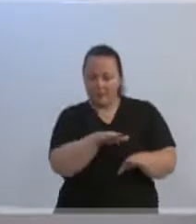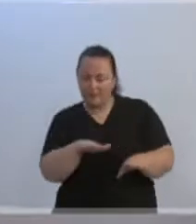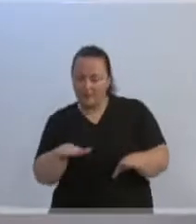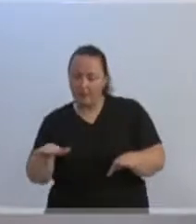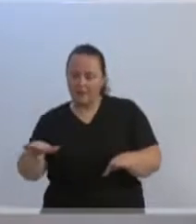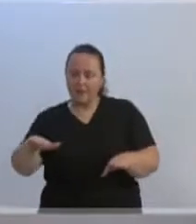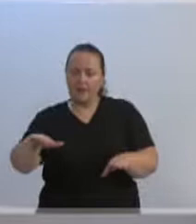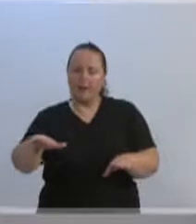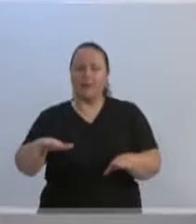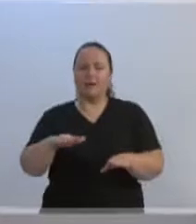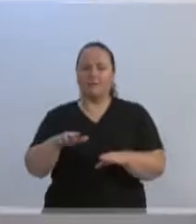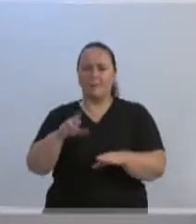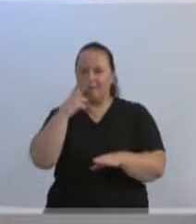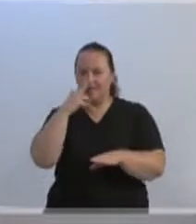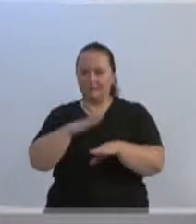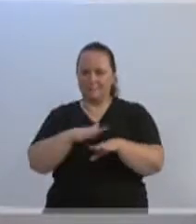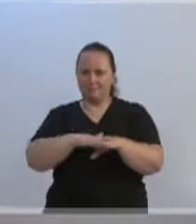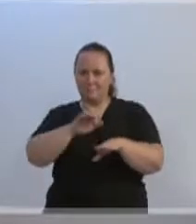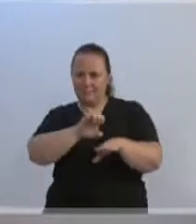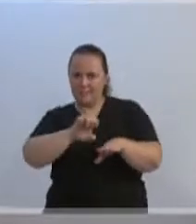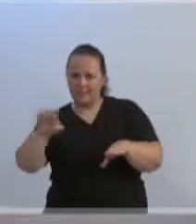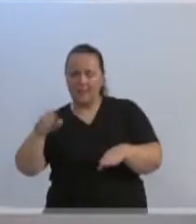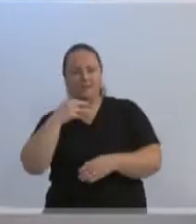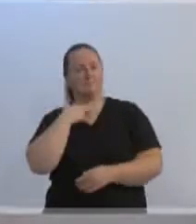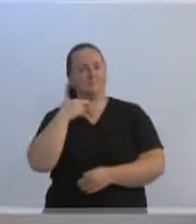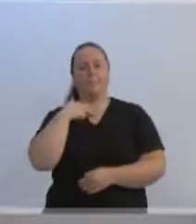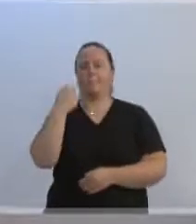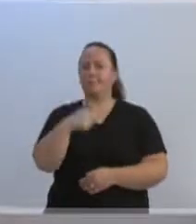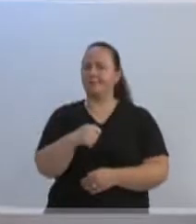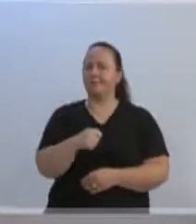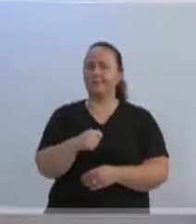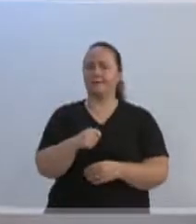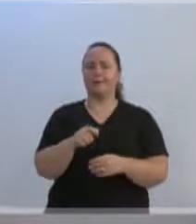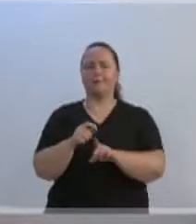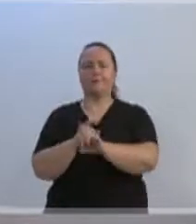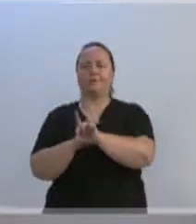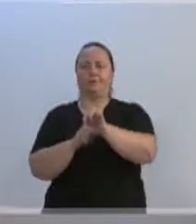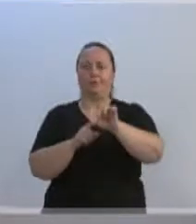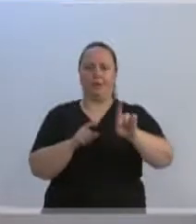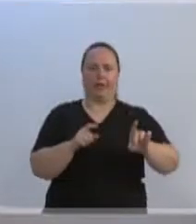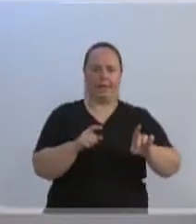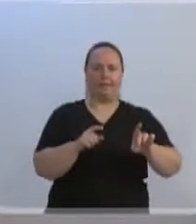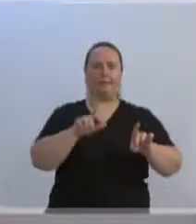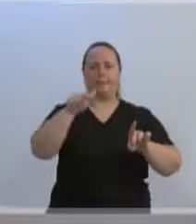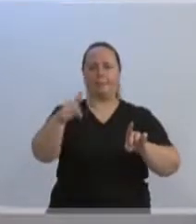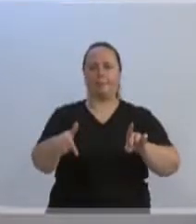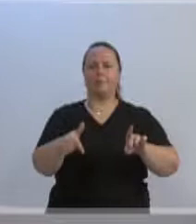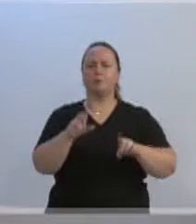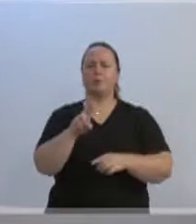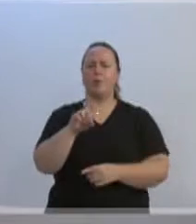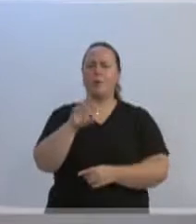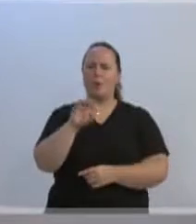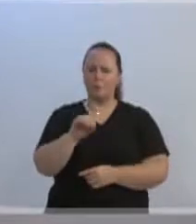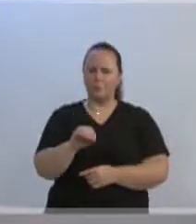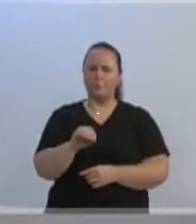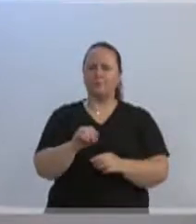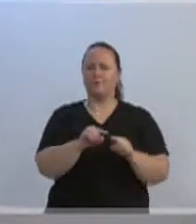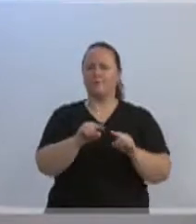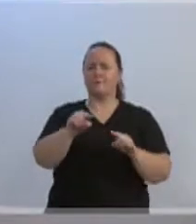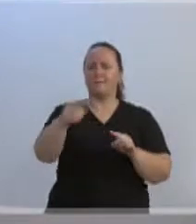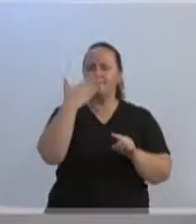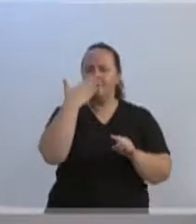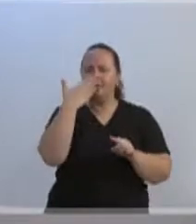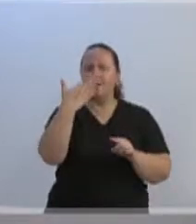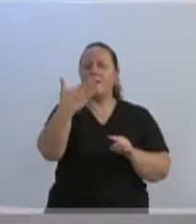não pode mais fazer tem que ir à direita pegar a rua o deck lá na frente do terminal